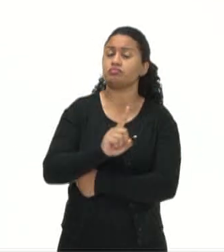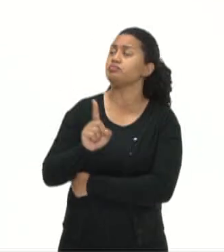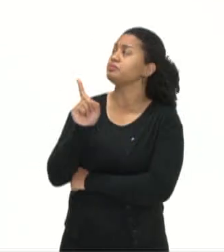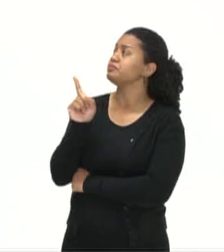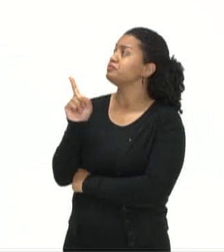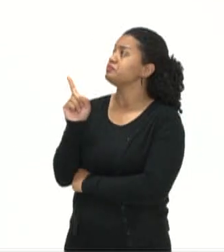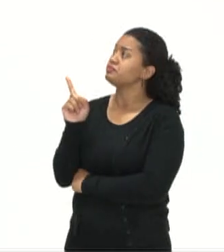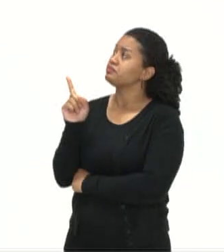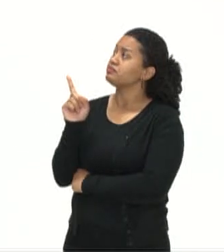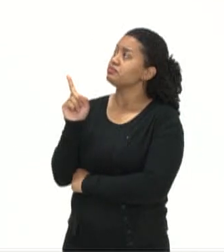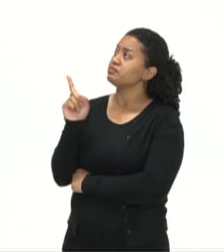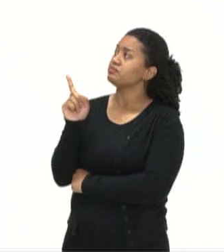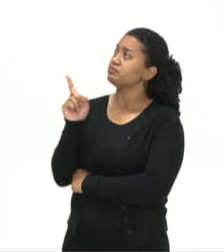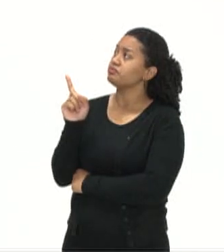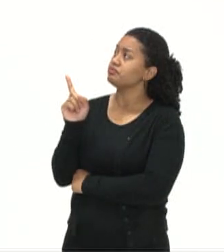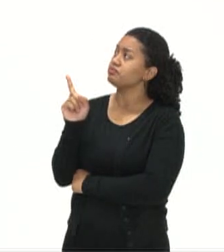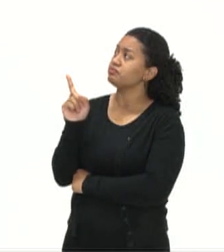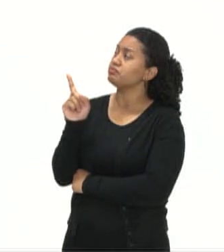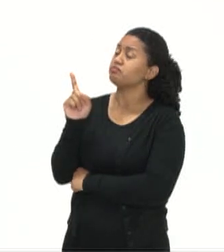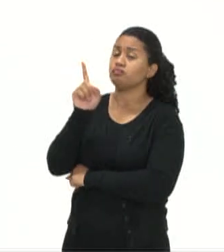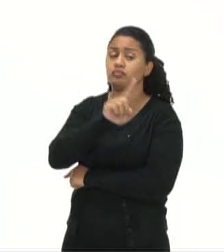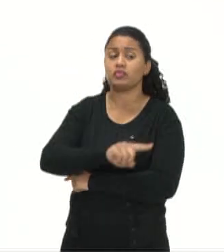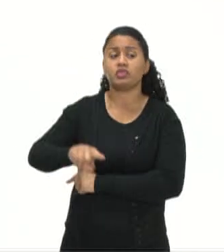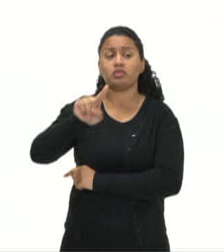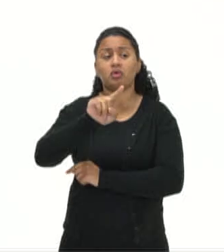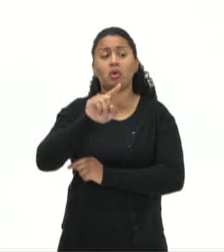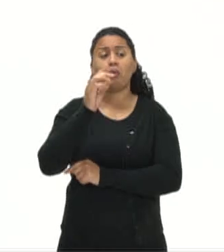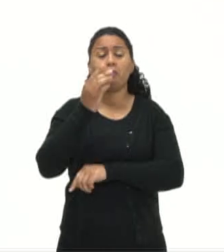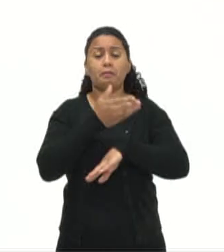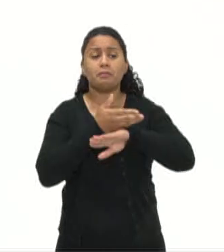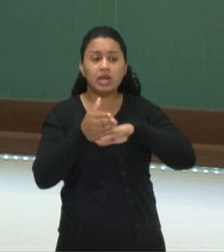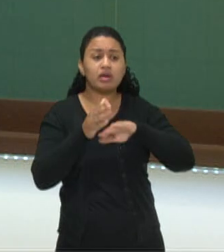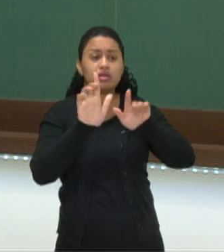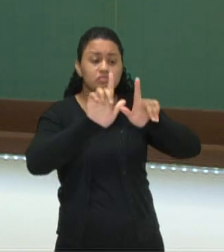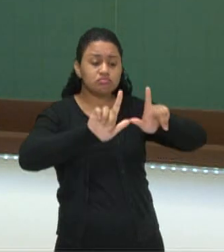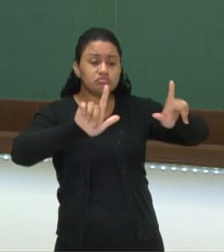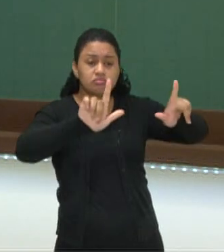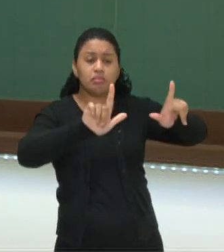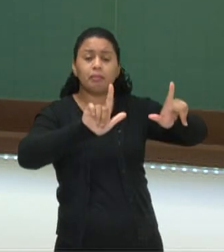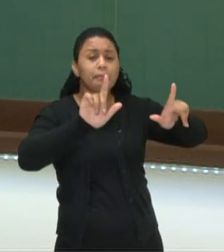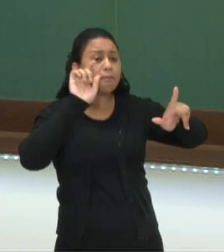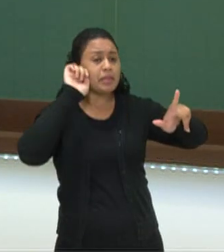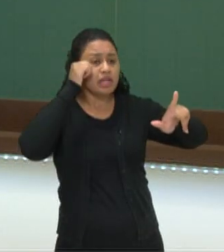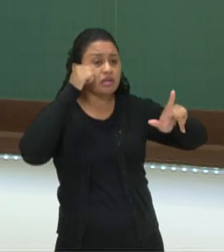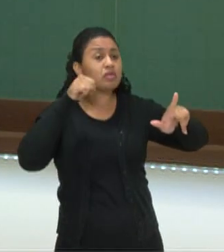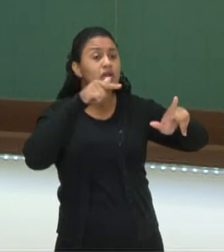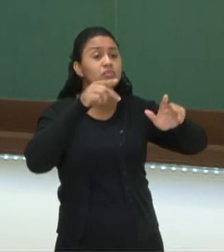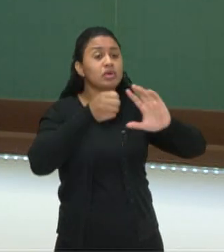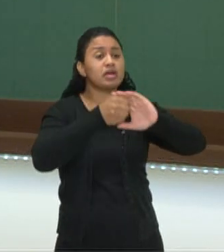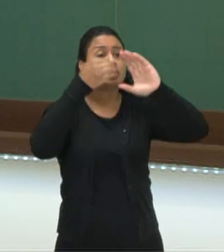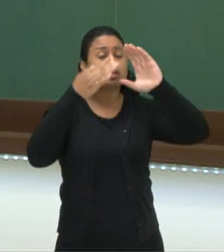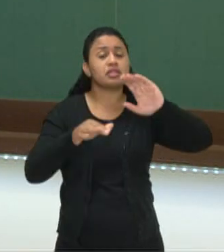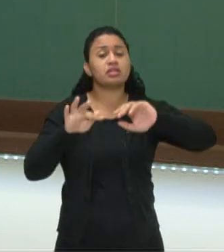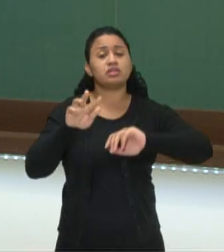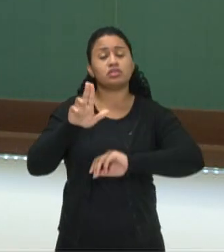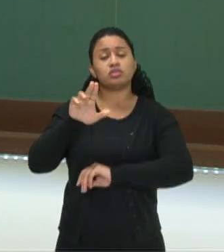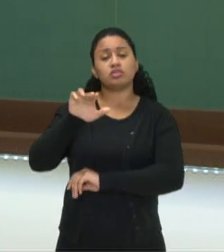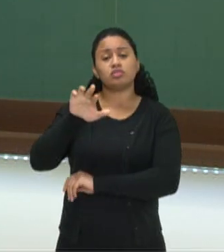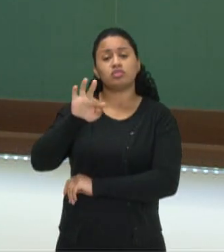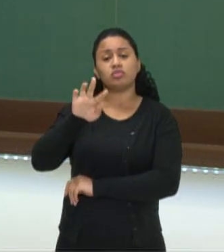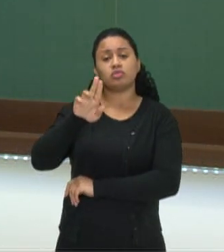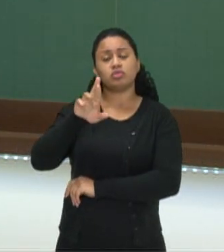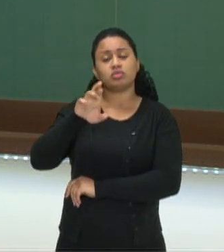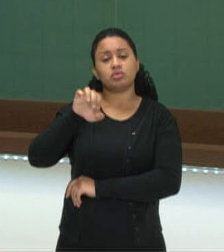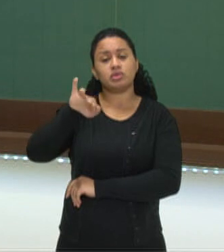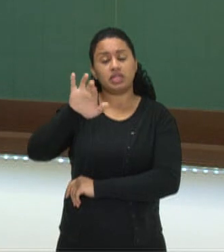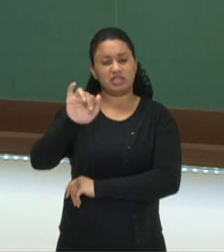preto dentro do fundo branco. E ele, depois do resultado final, ele ficou admirado. Era uma obra futurista, ou seja, uma ópera futurista. Então, era uma coisa que tinha que ser inovadora.